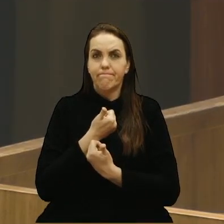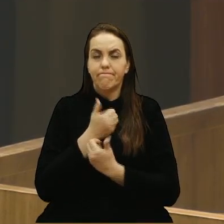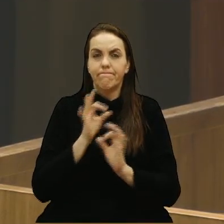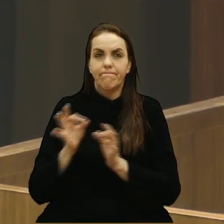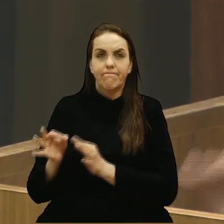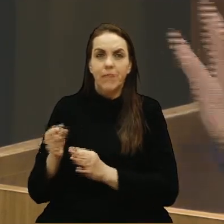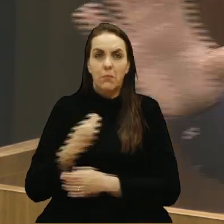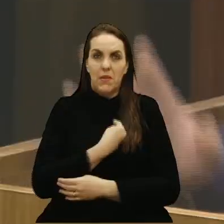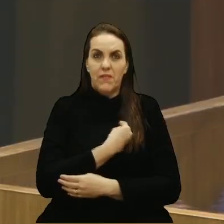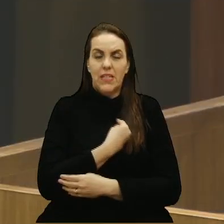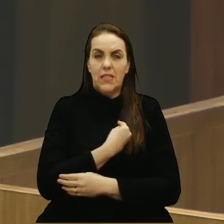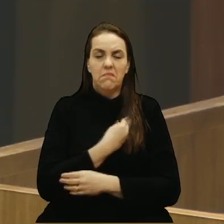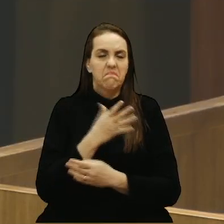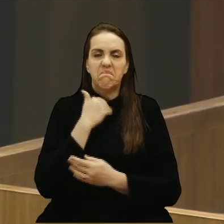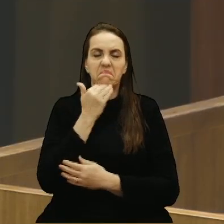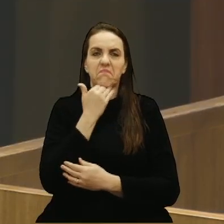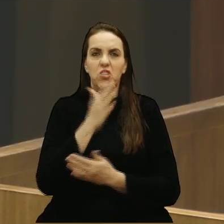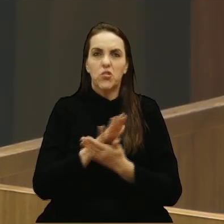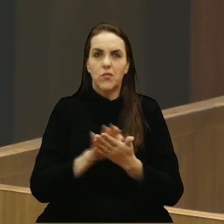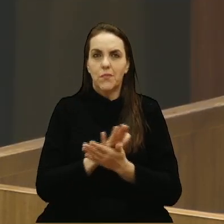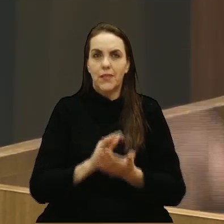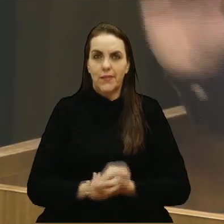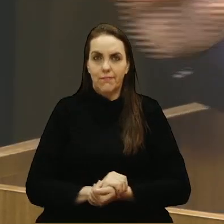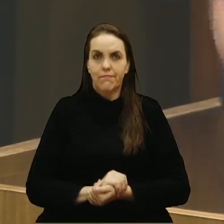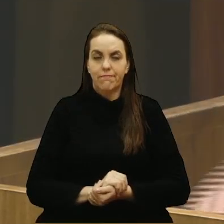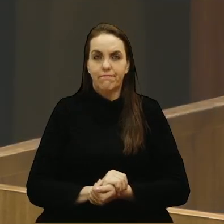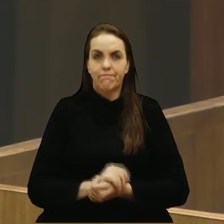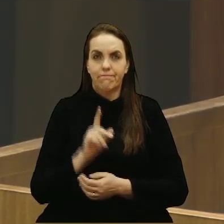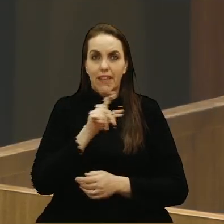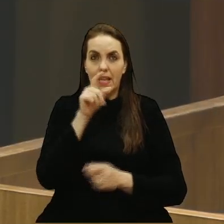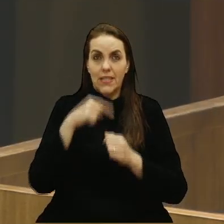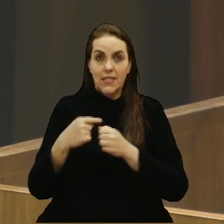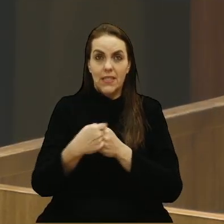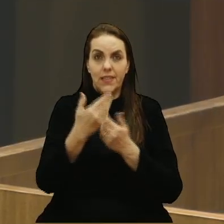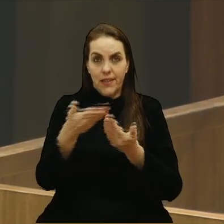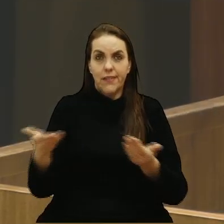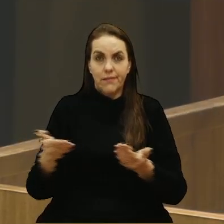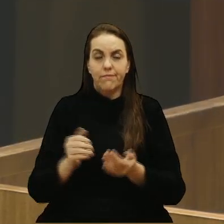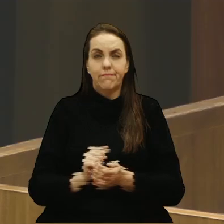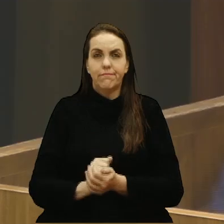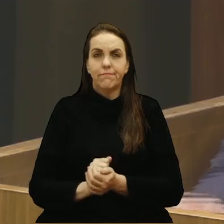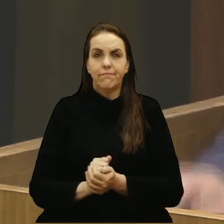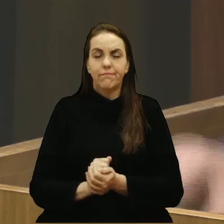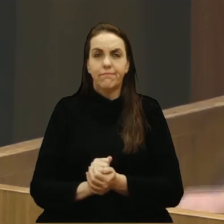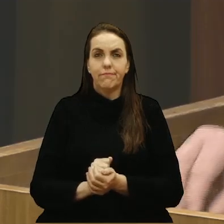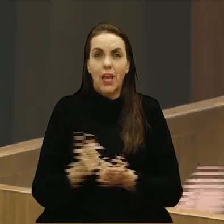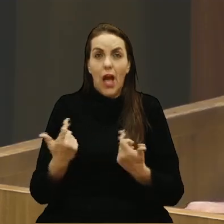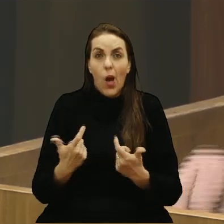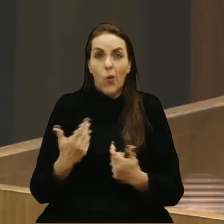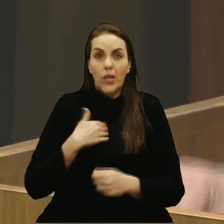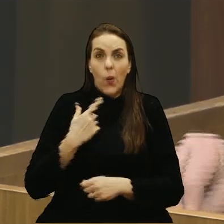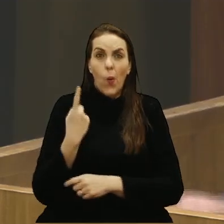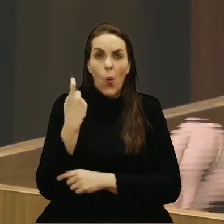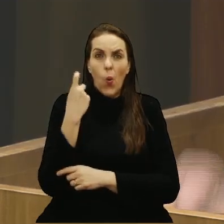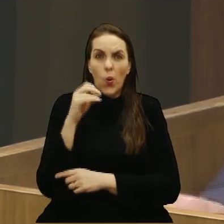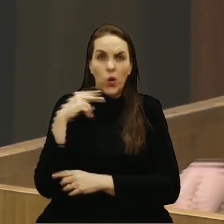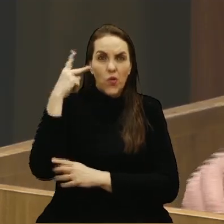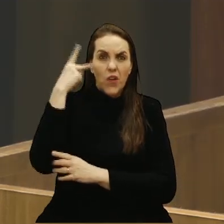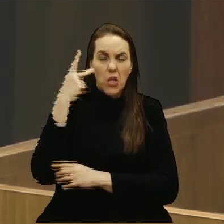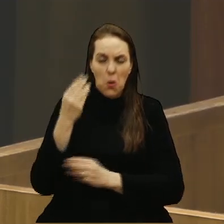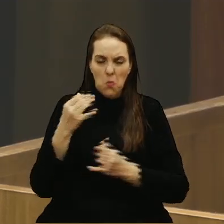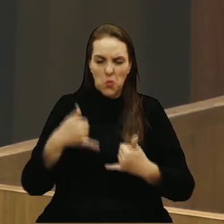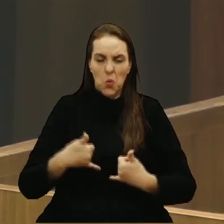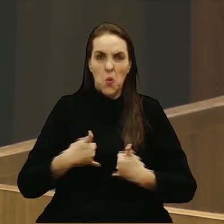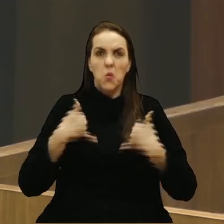na minha vida não serve. Para essa cidade, aonde eu sou o único vereador com muito